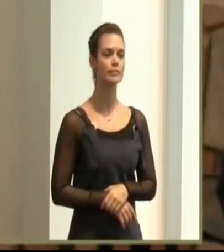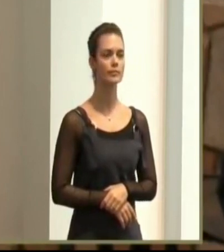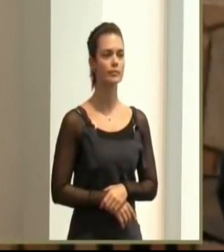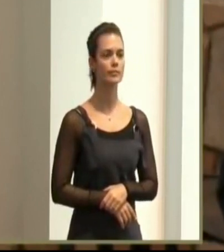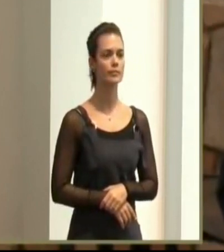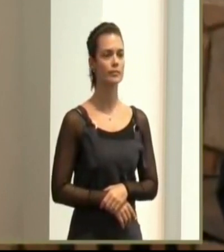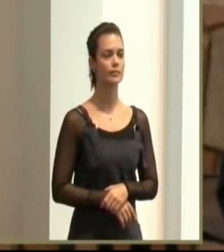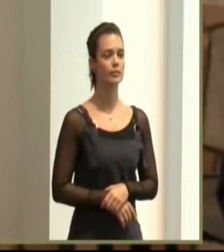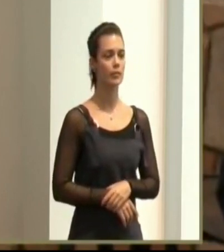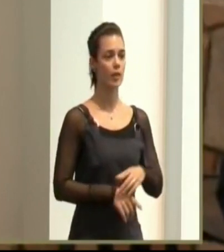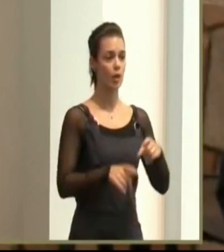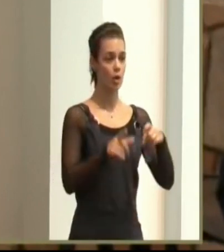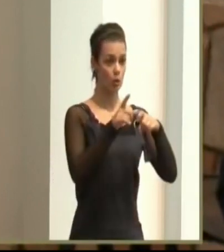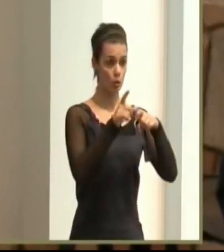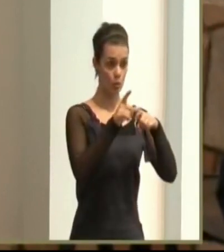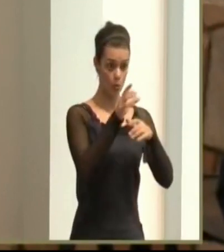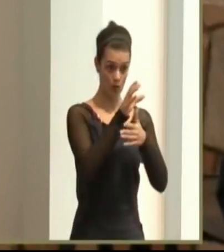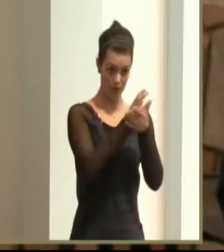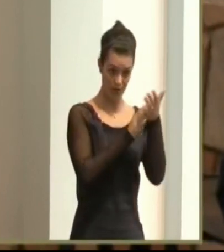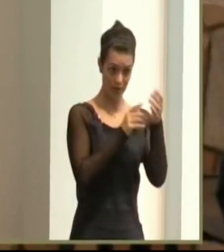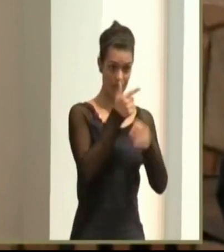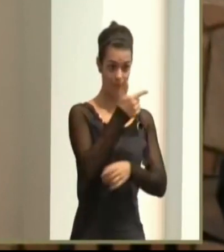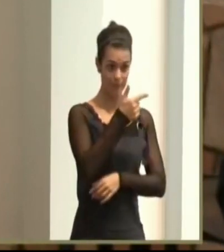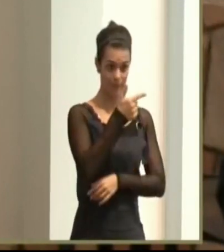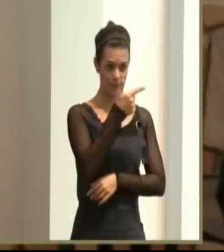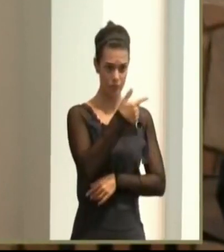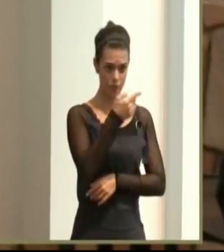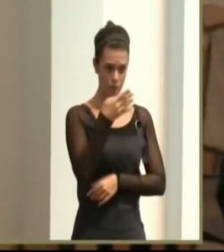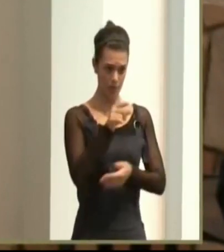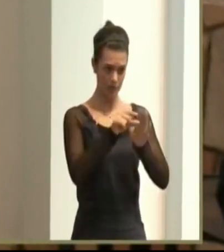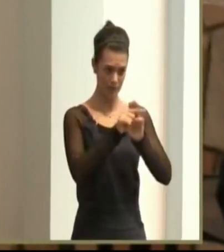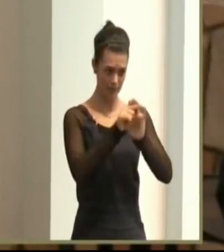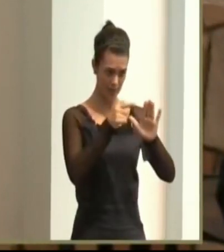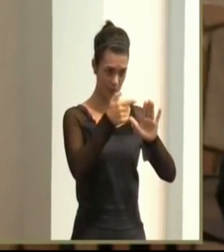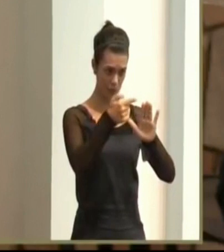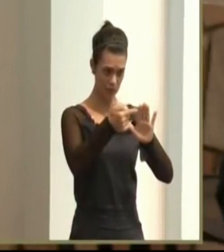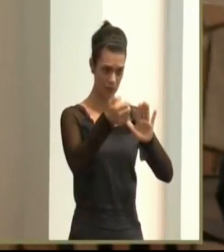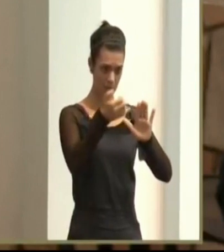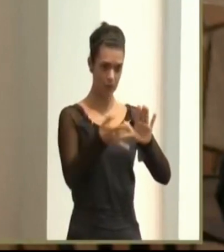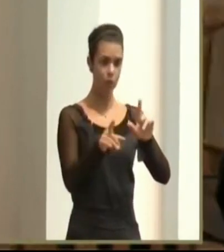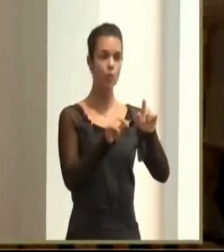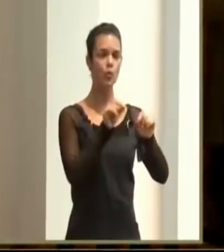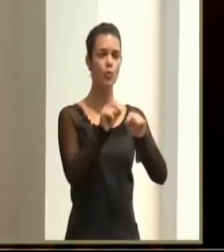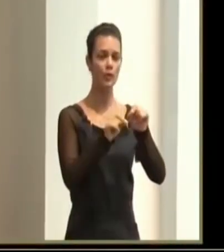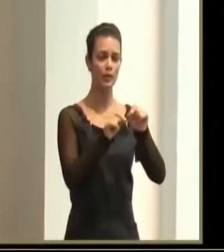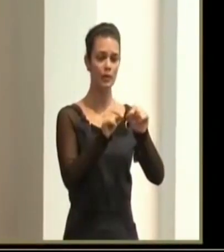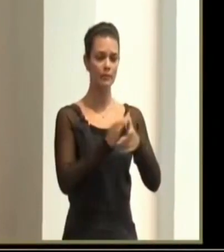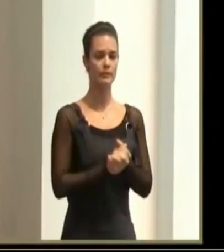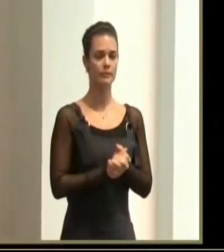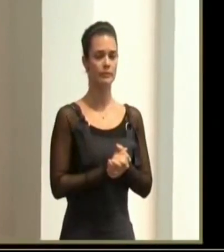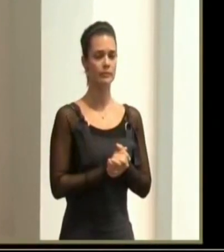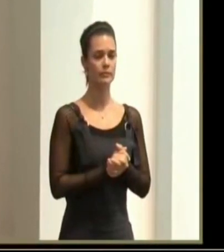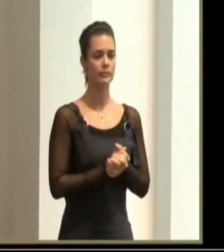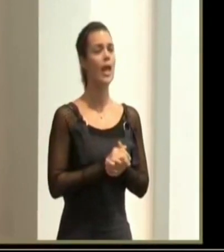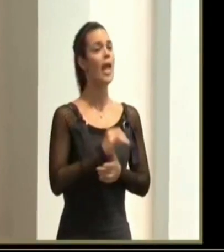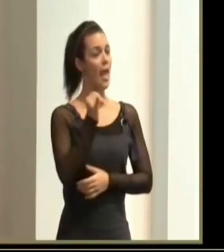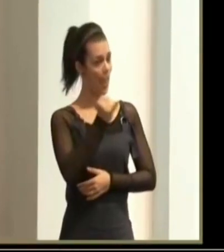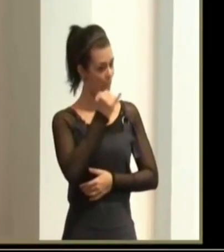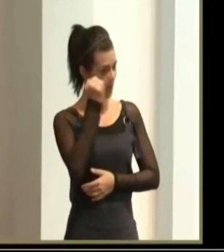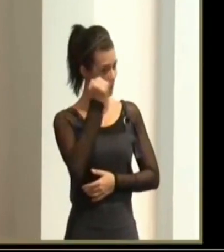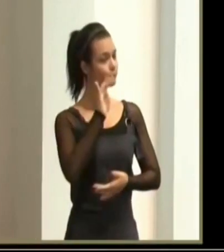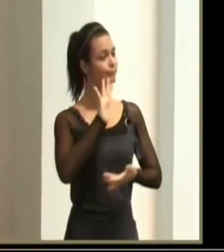Lucas no capítulo 24, verso de número 7, nos diz assim: importa que o Filho do Homem seja entregue nas